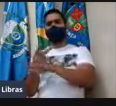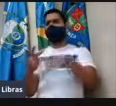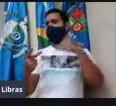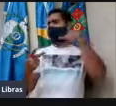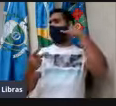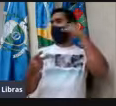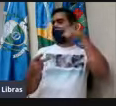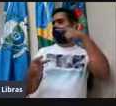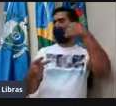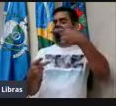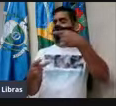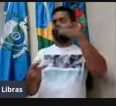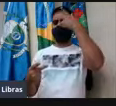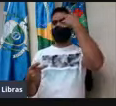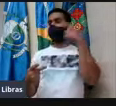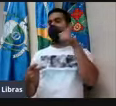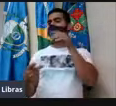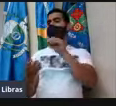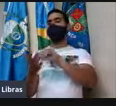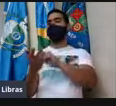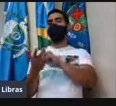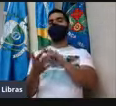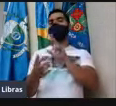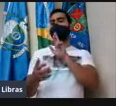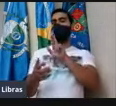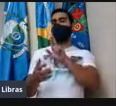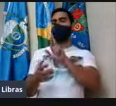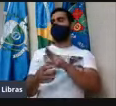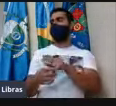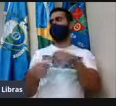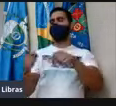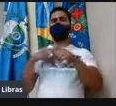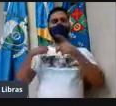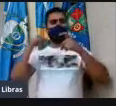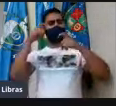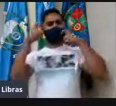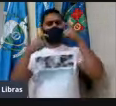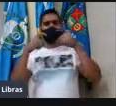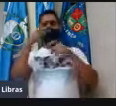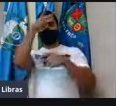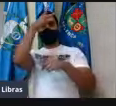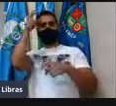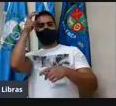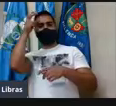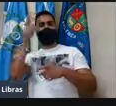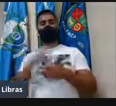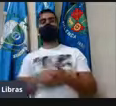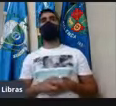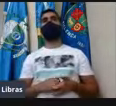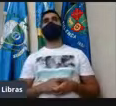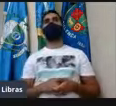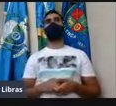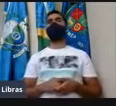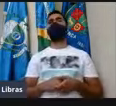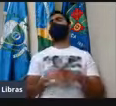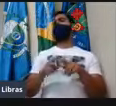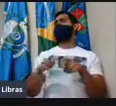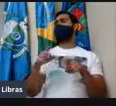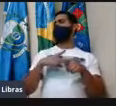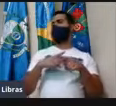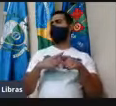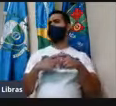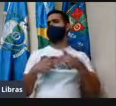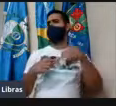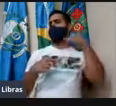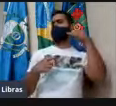deixe o servidor sem resposta. Essa é a preocupação dele. Então, pelo fato da gente ter essa linha direta